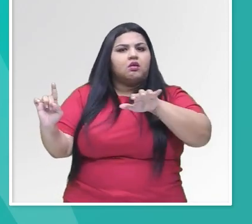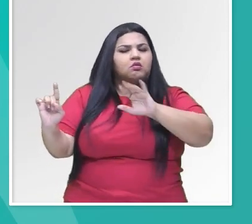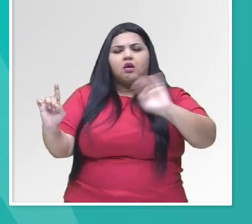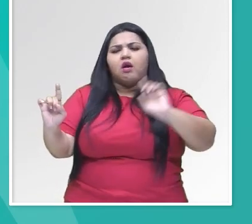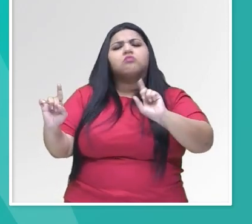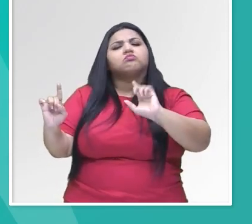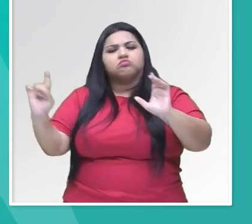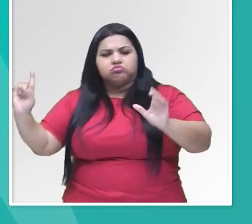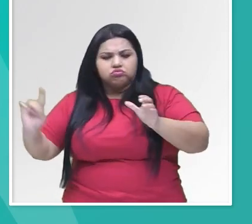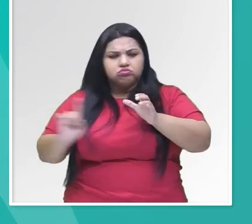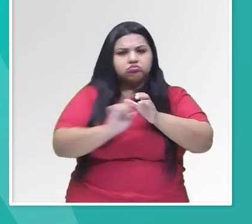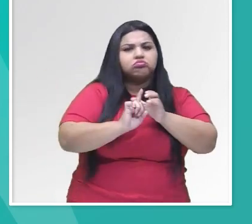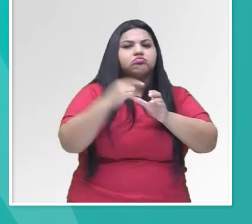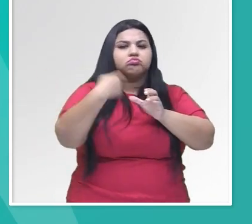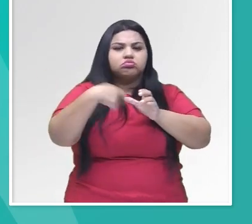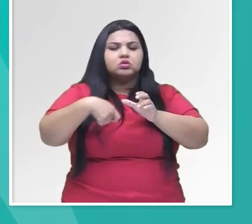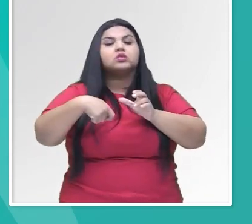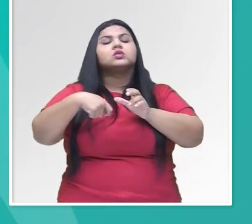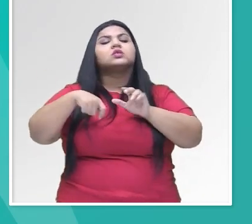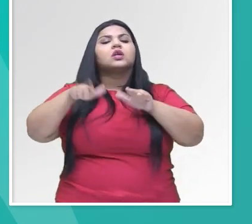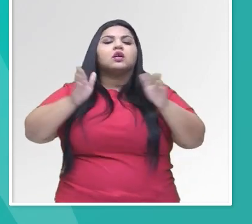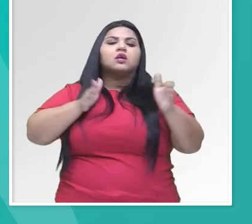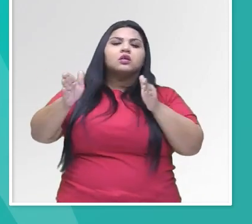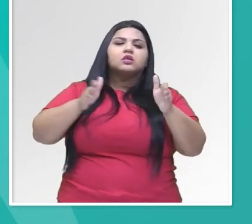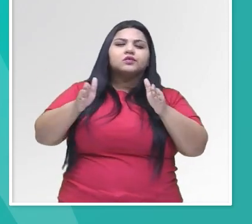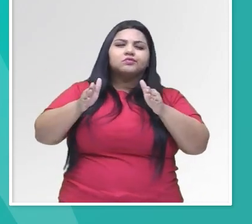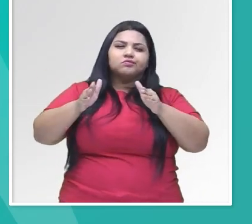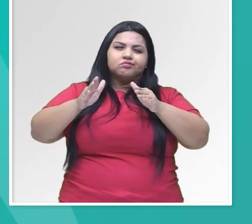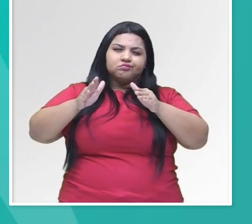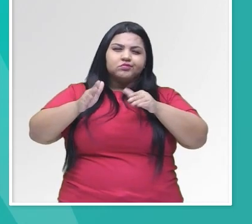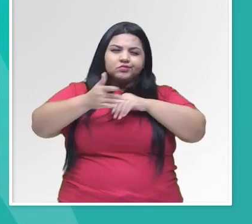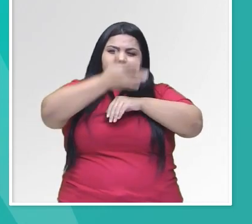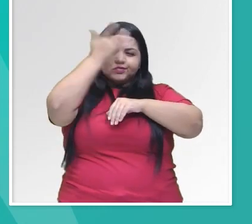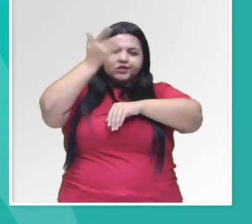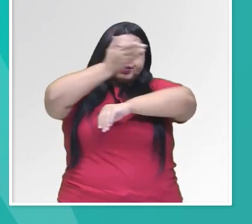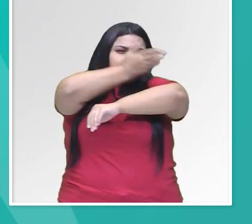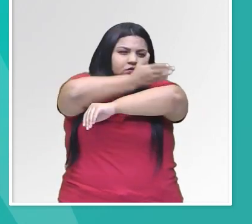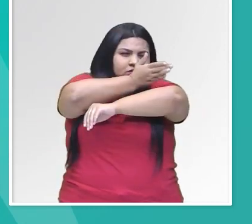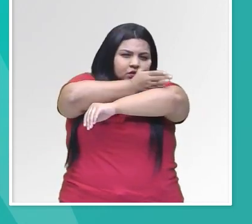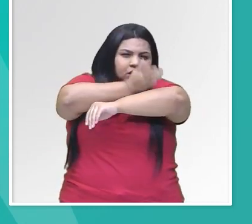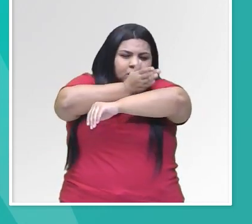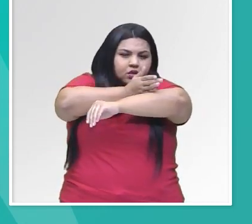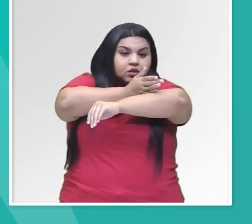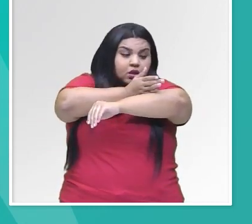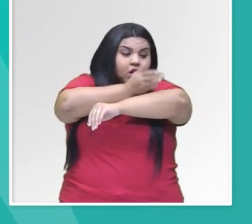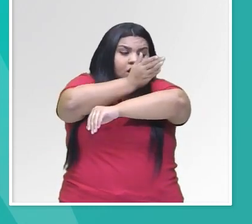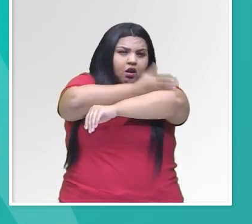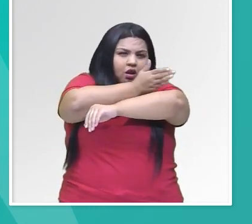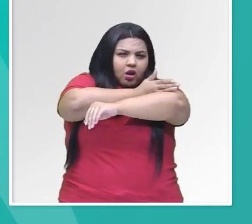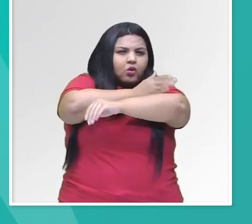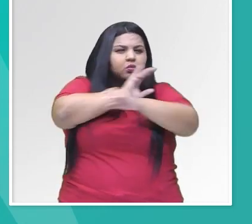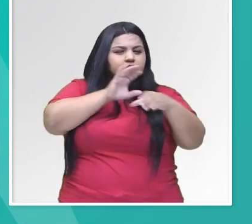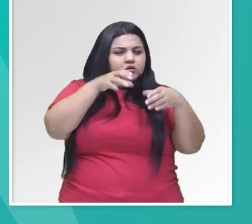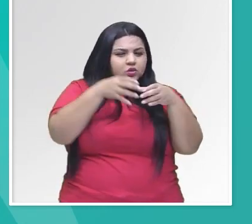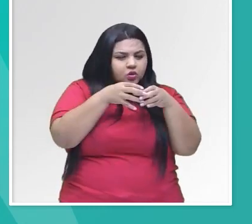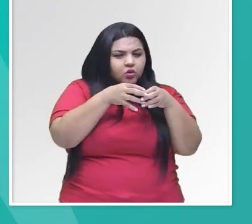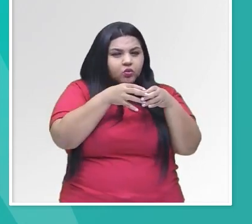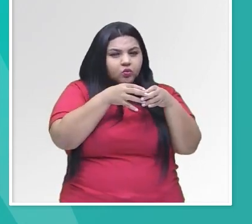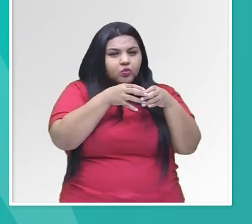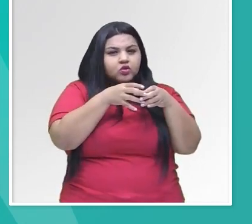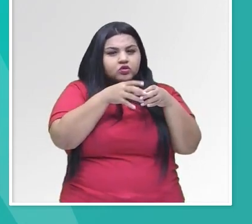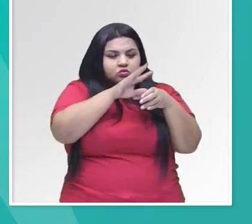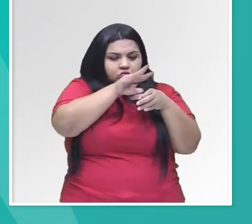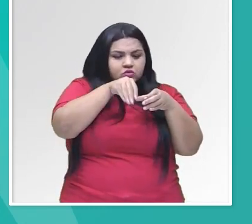sociais. Desde lá da época das cavernas, o homem já se agregava em grupos. E nós